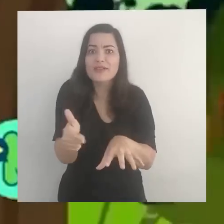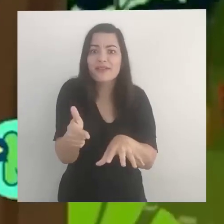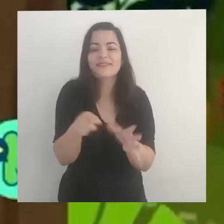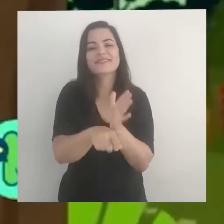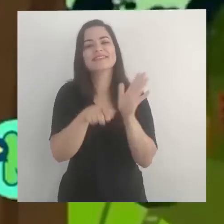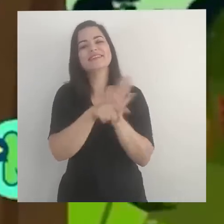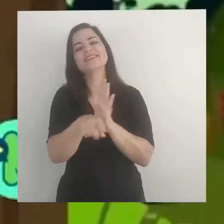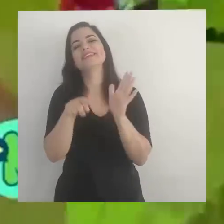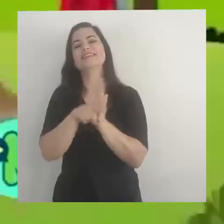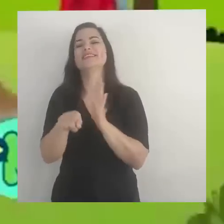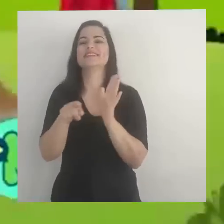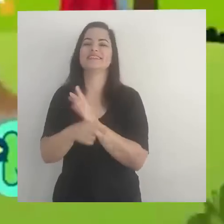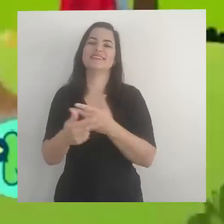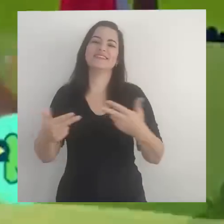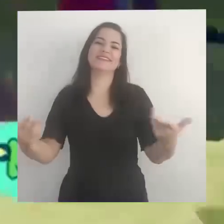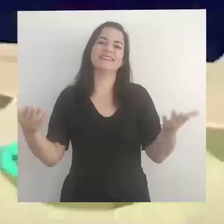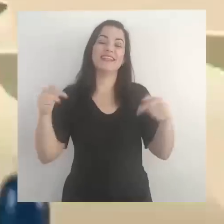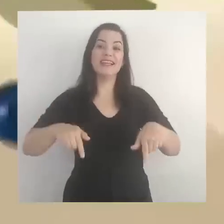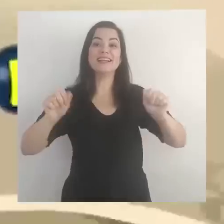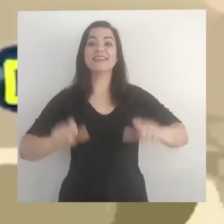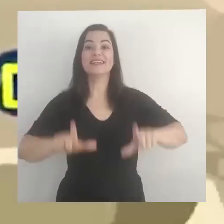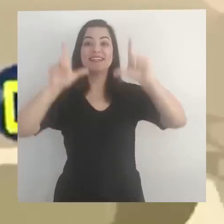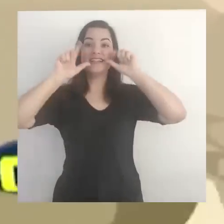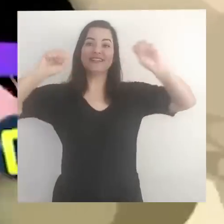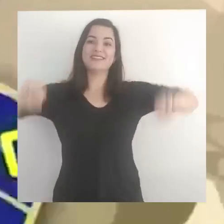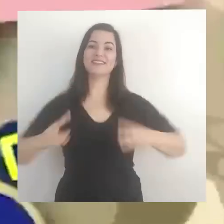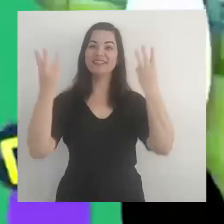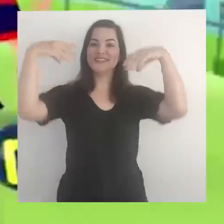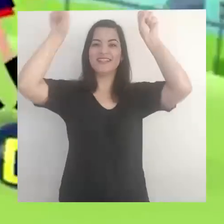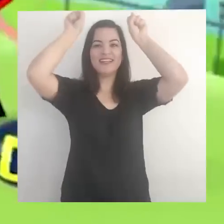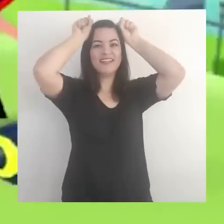faz. Esse é o show da Luna,